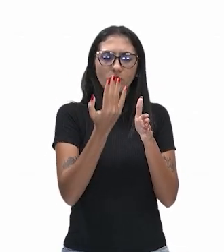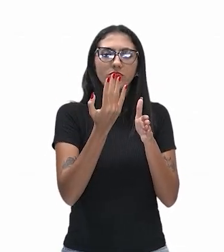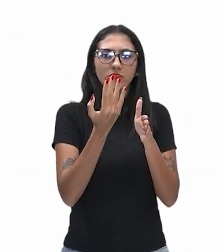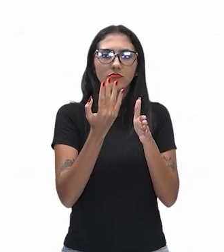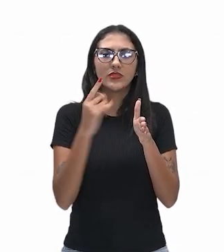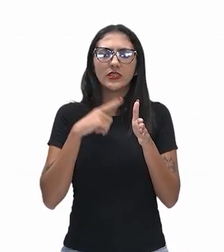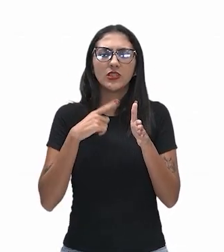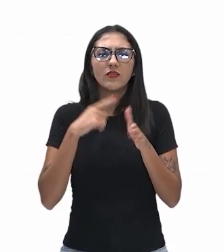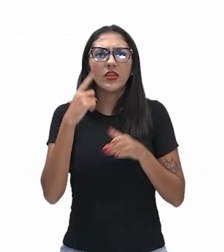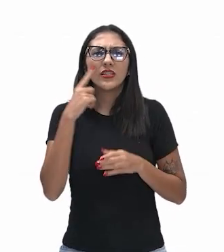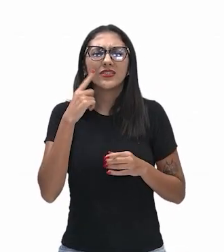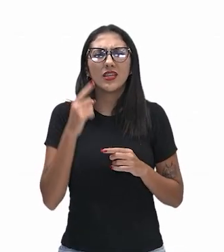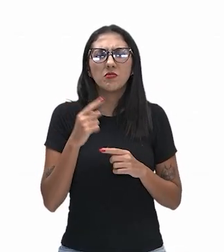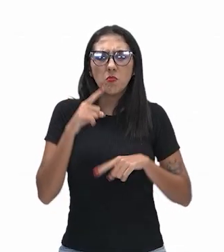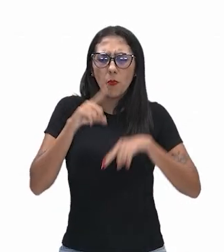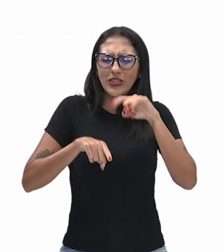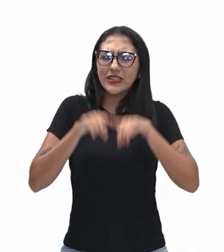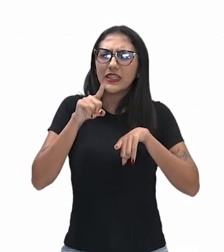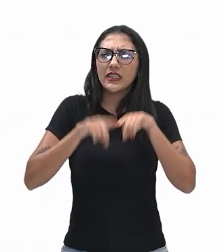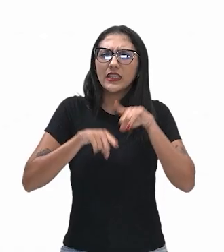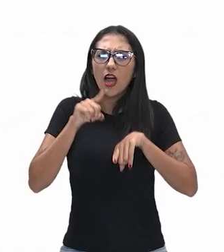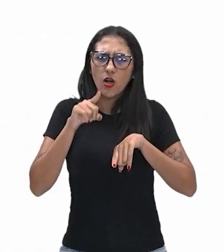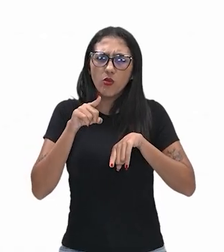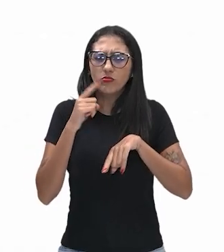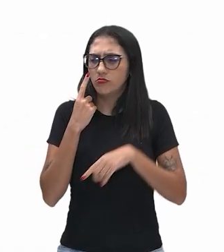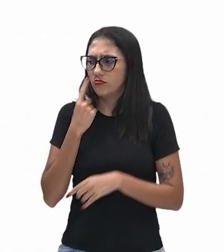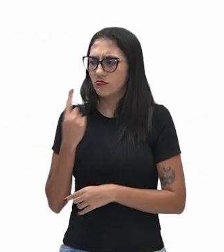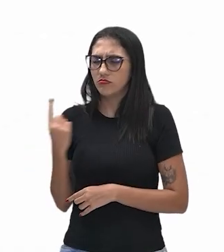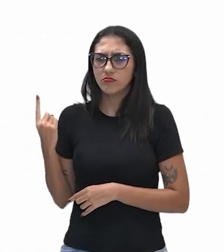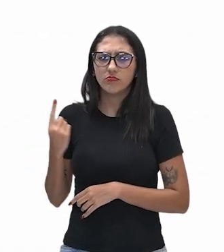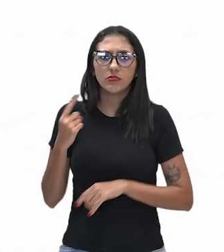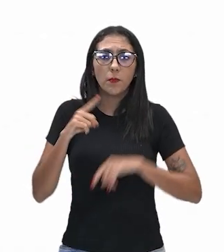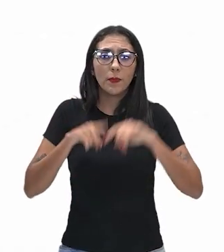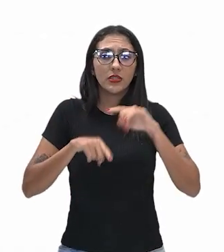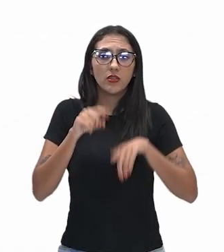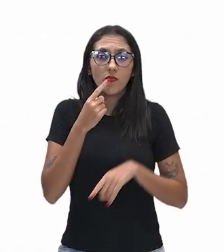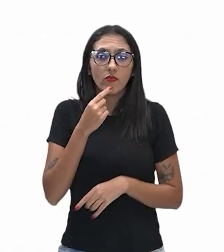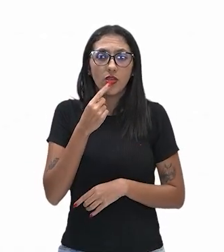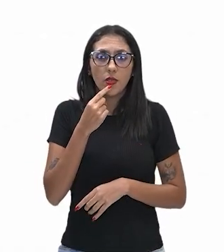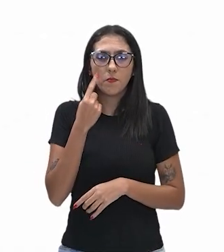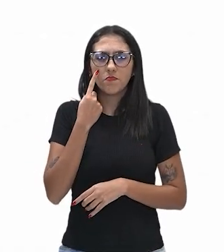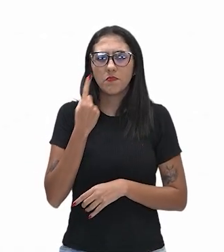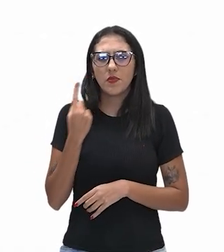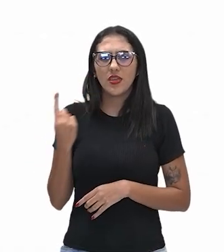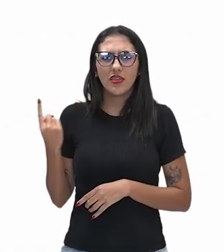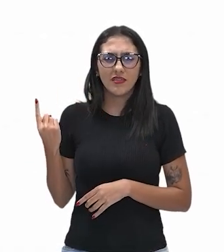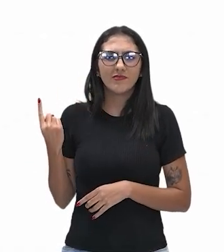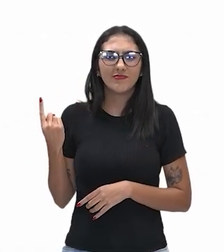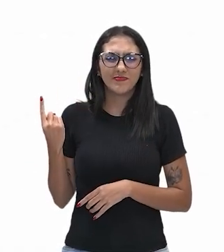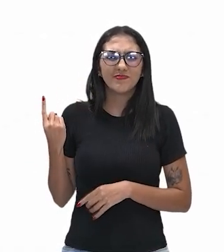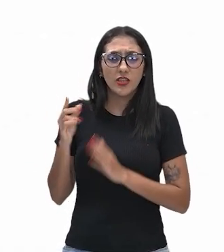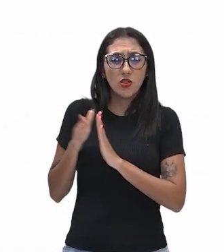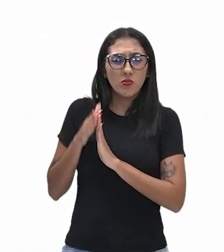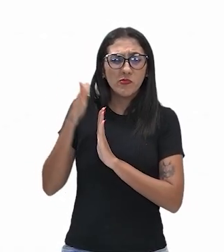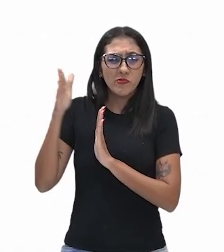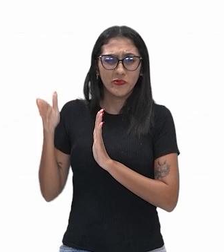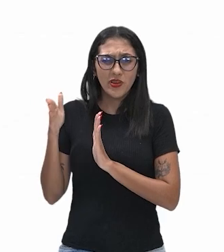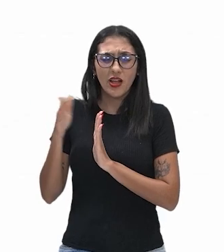uma serpentezinha, uma serpentina vermelha que está passando lá no tubo de água, tá,